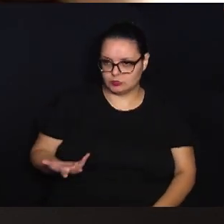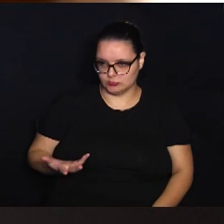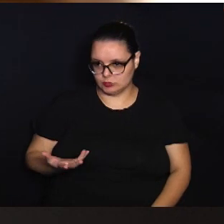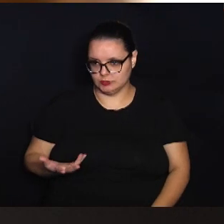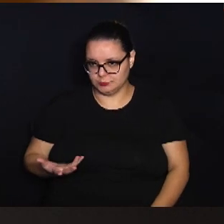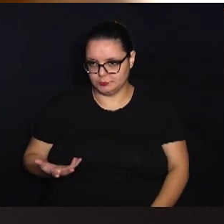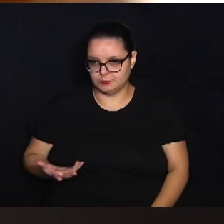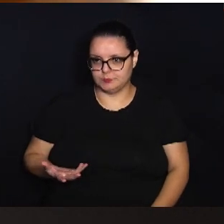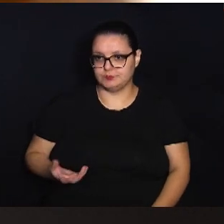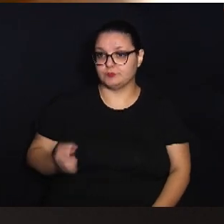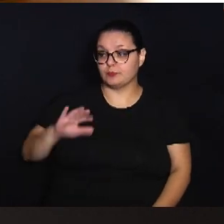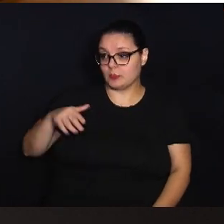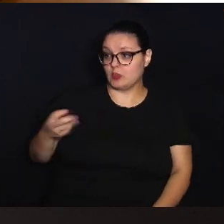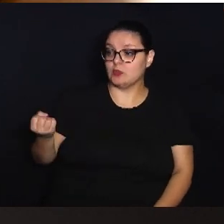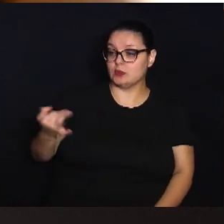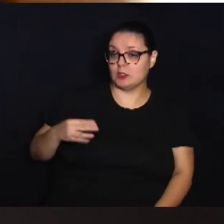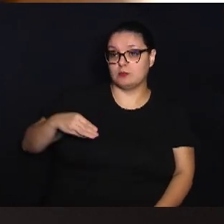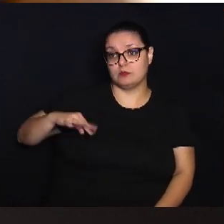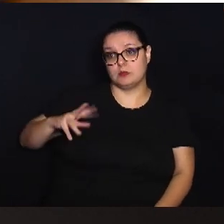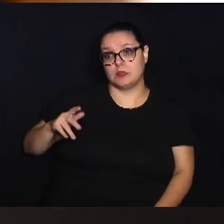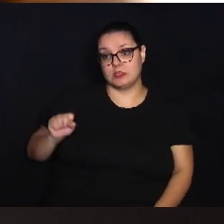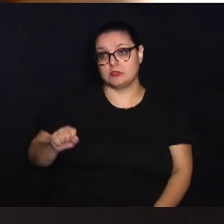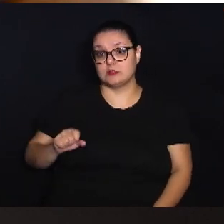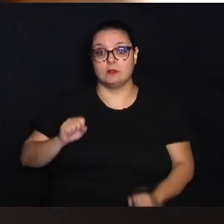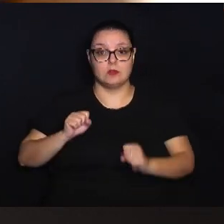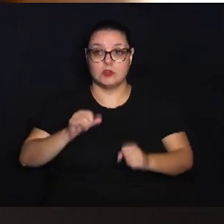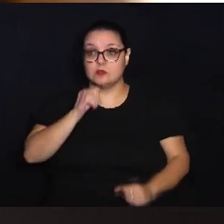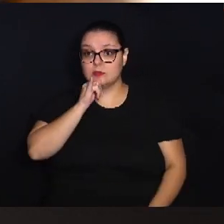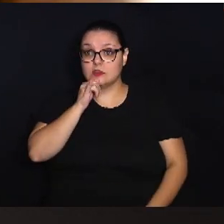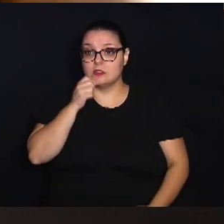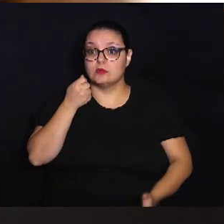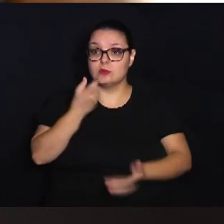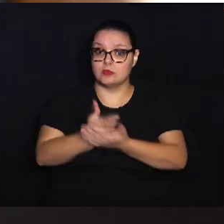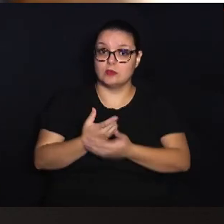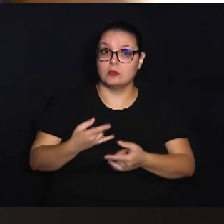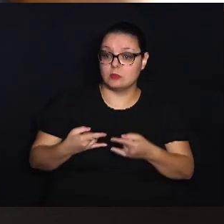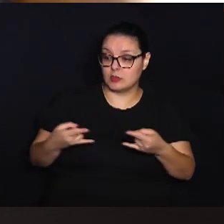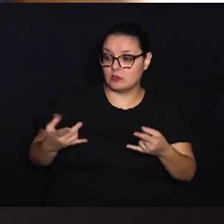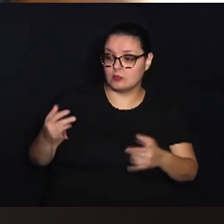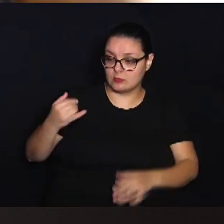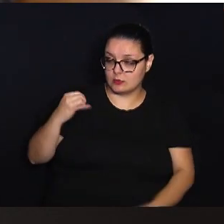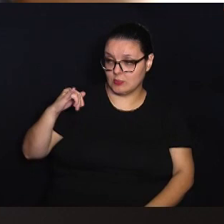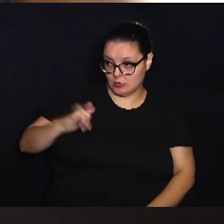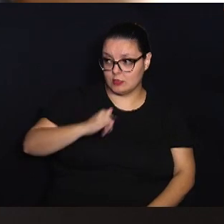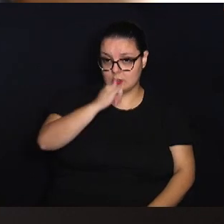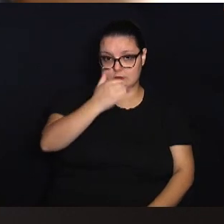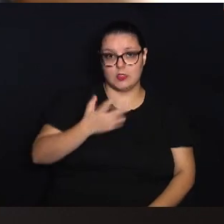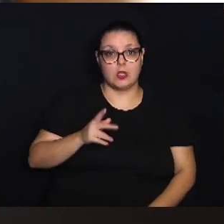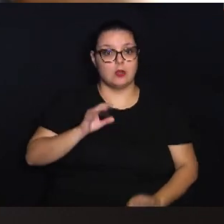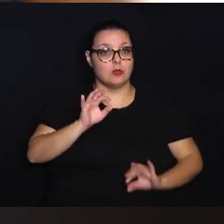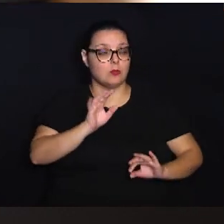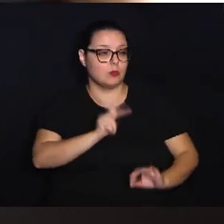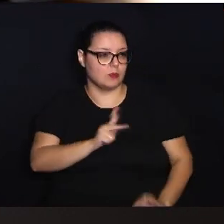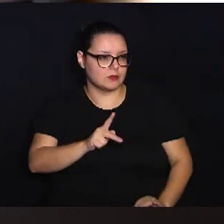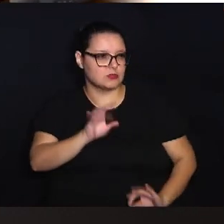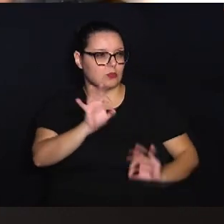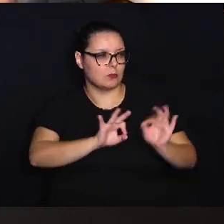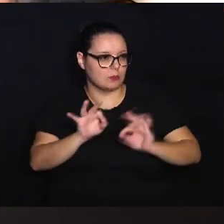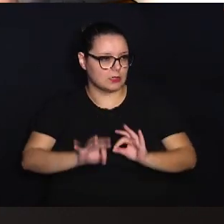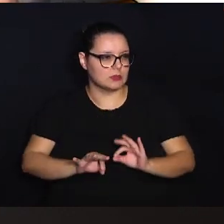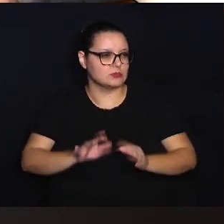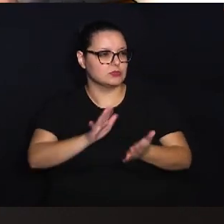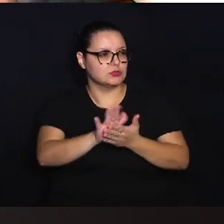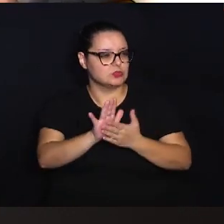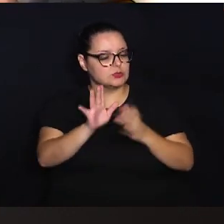E quando você tiver uma quantidade suficiente de milhas, você pode, por exemplo, comprar o seu aéreo, né? E, professor, criar um plano de